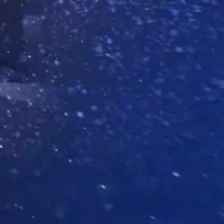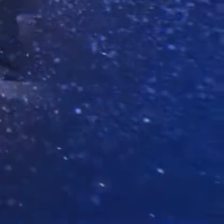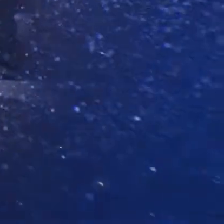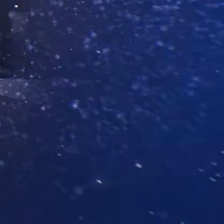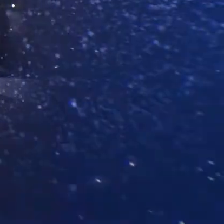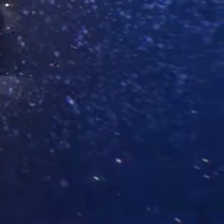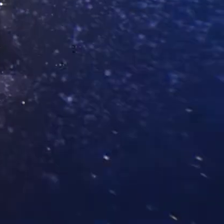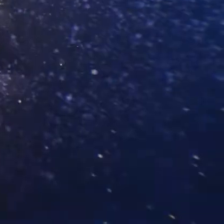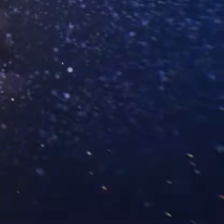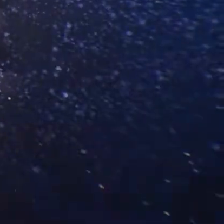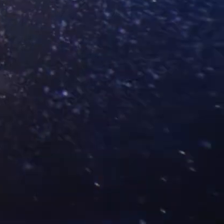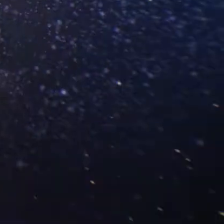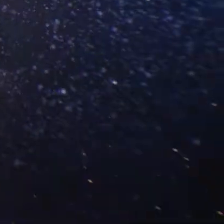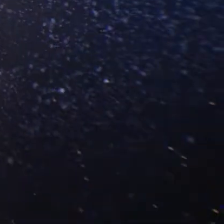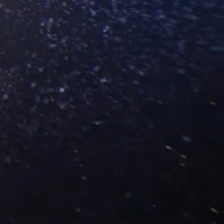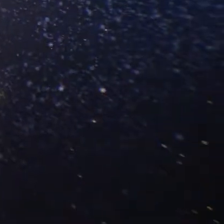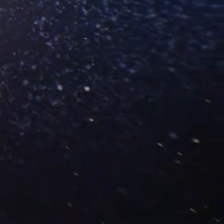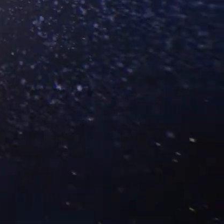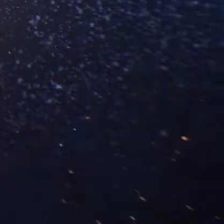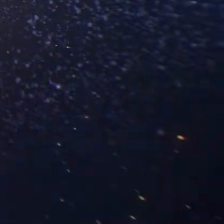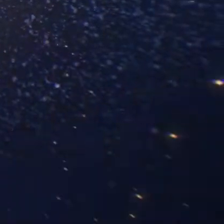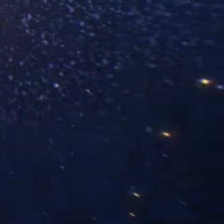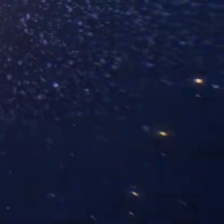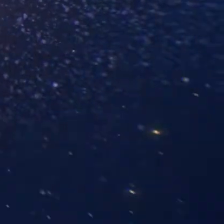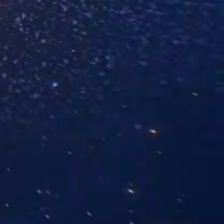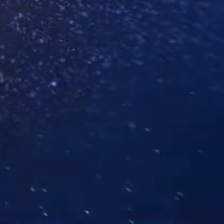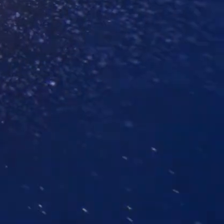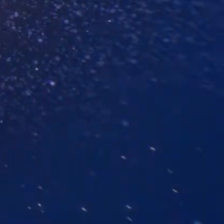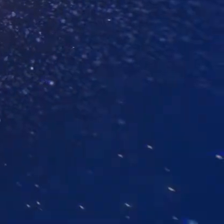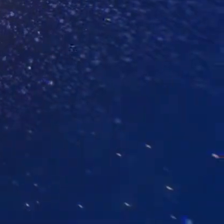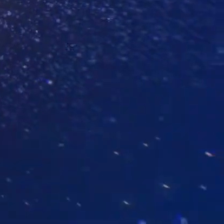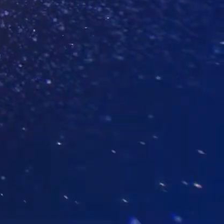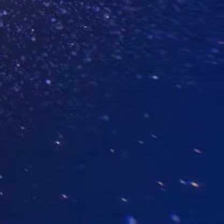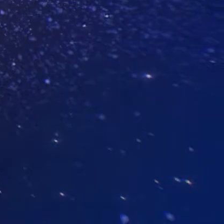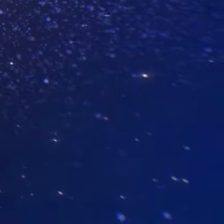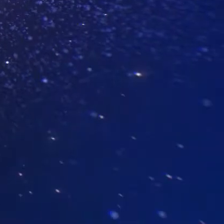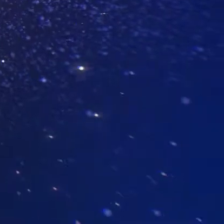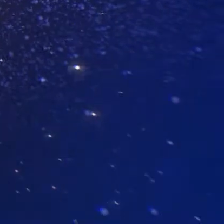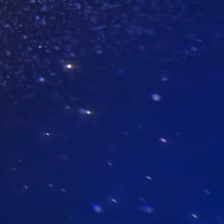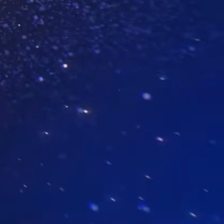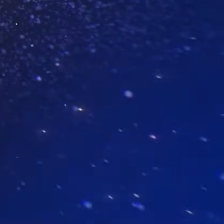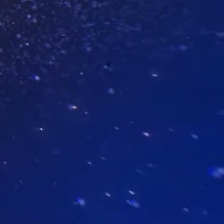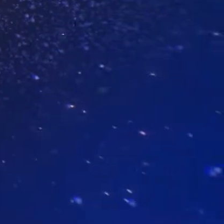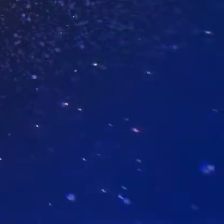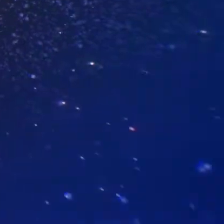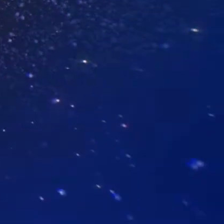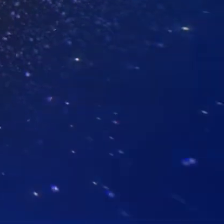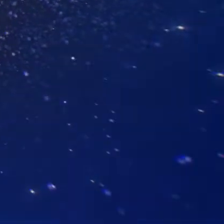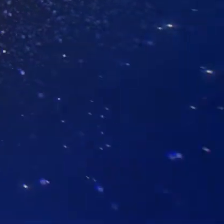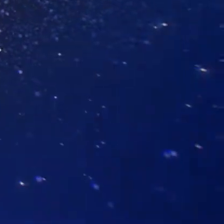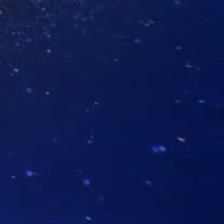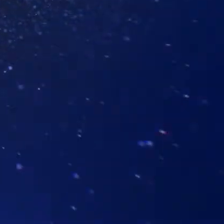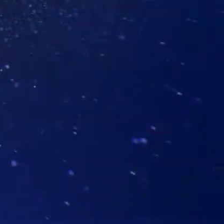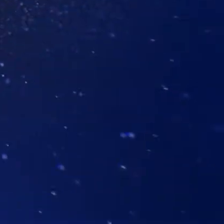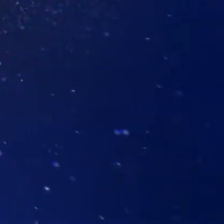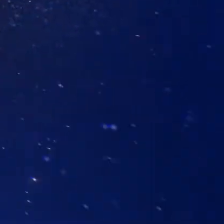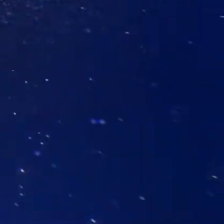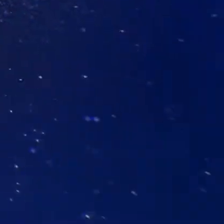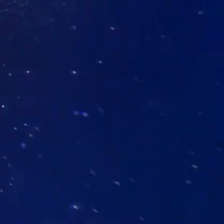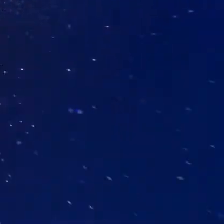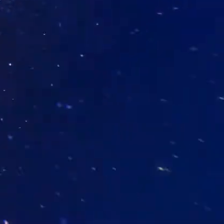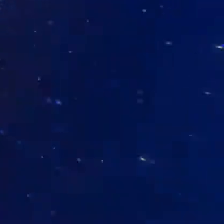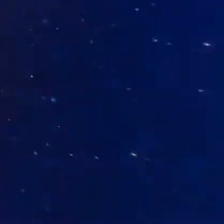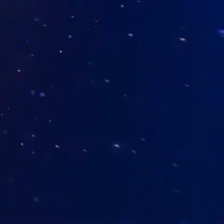Sua vida política se iniciou em 1996, quando se candidatou e foi eleito pela primeira vez prefeito